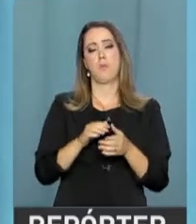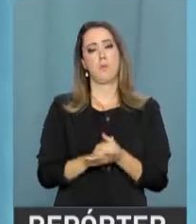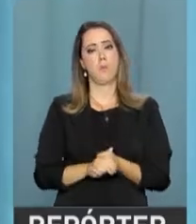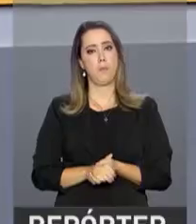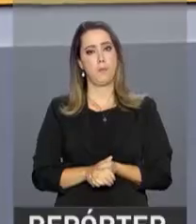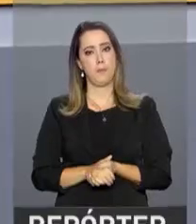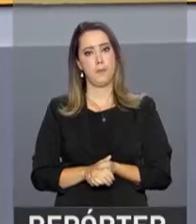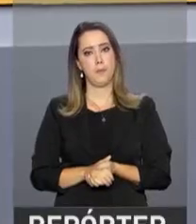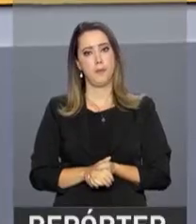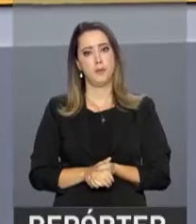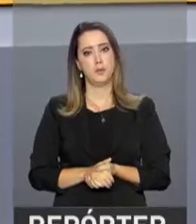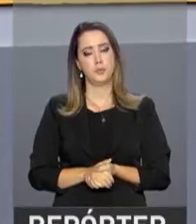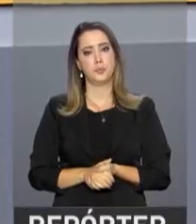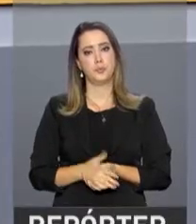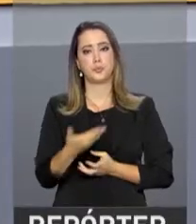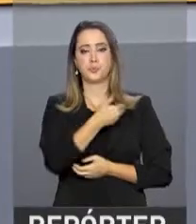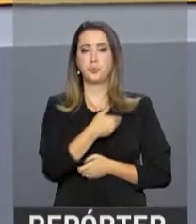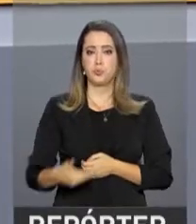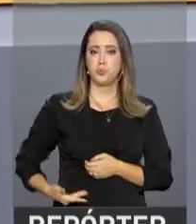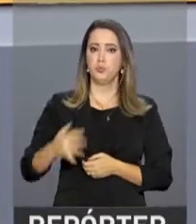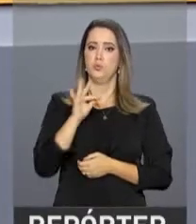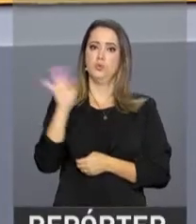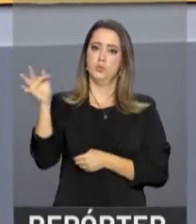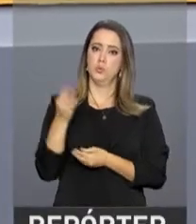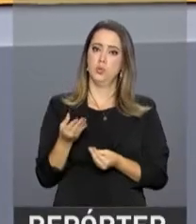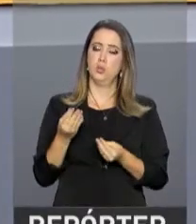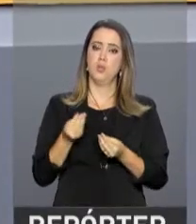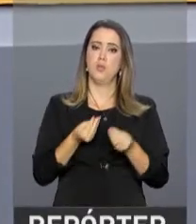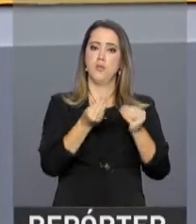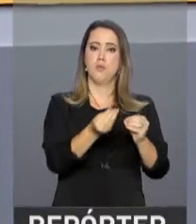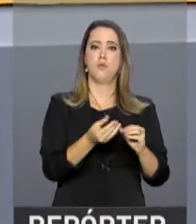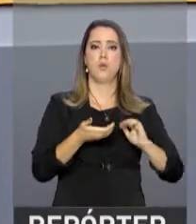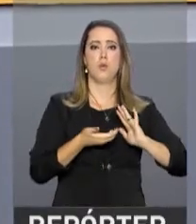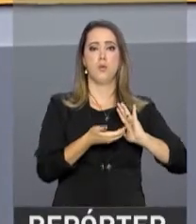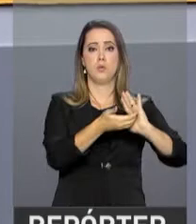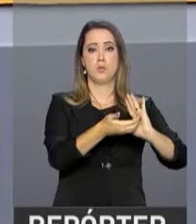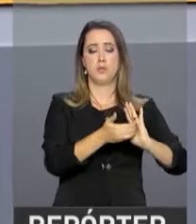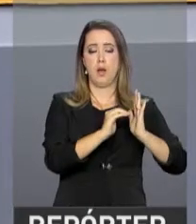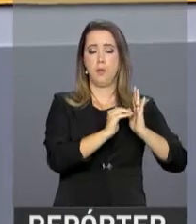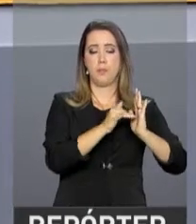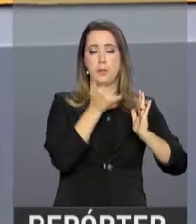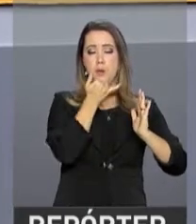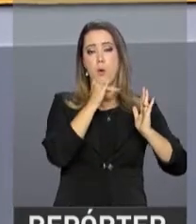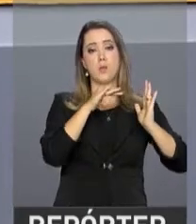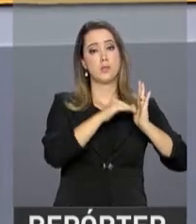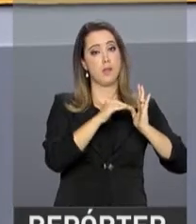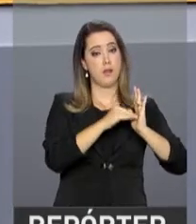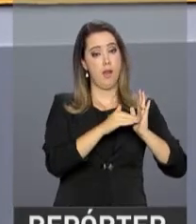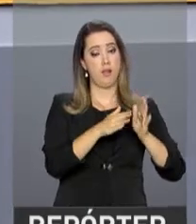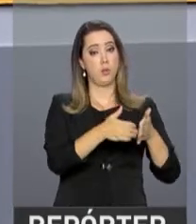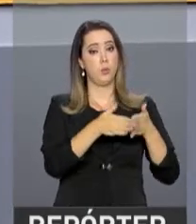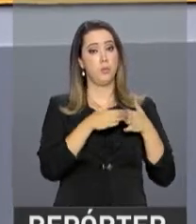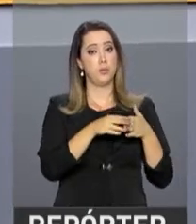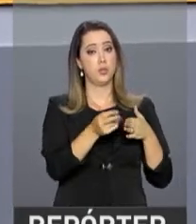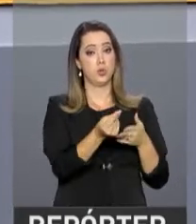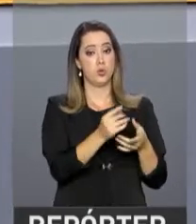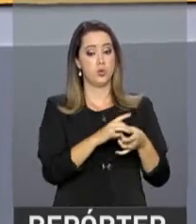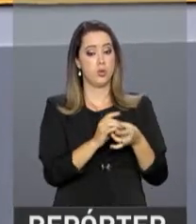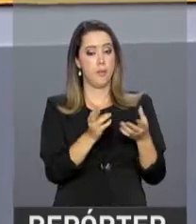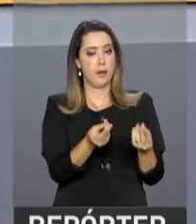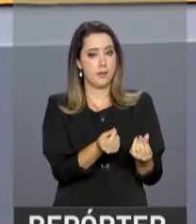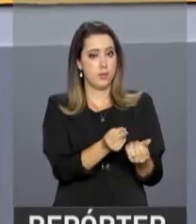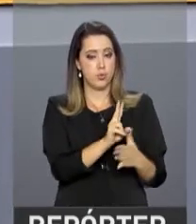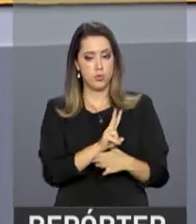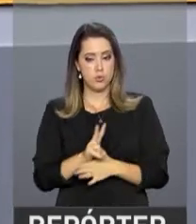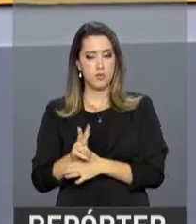brasil o governo federal enviou ao senado um pedido de autorização de empréstimo junto ao banco mundial o